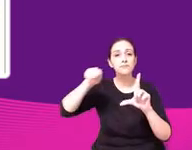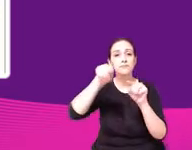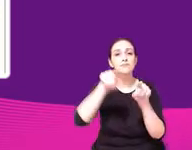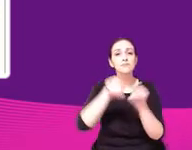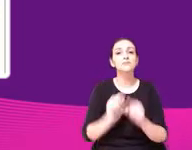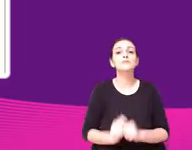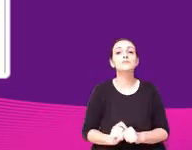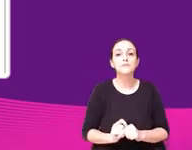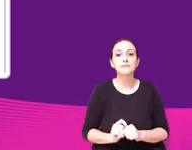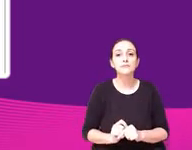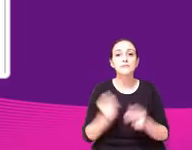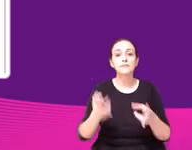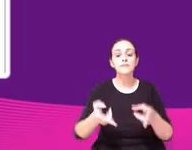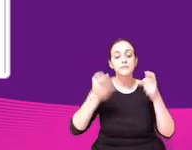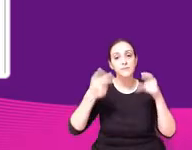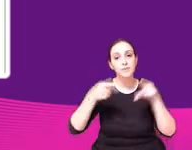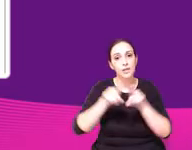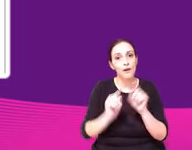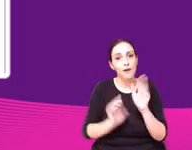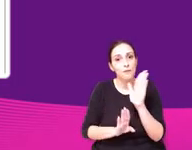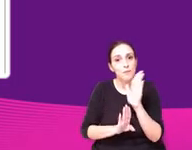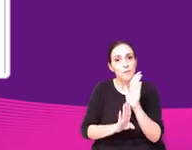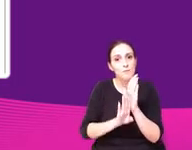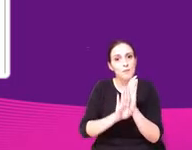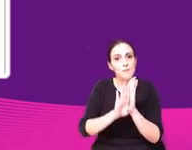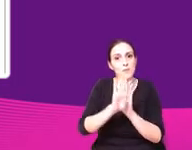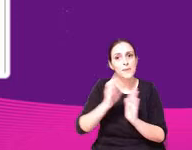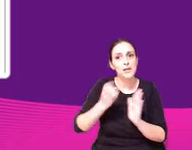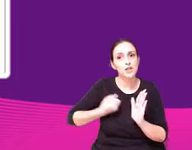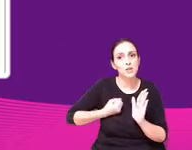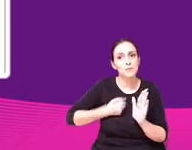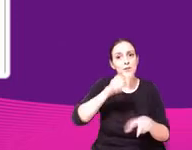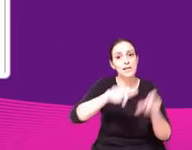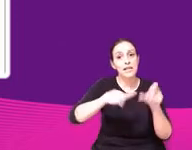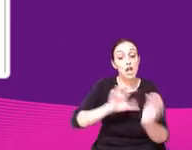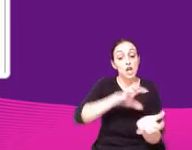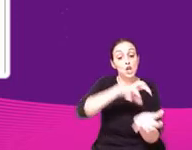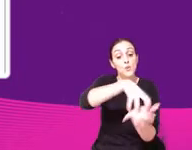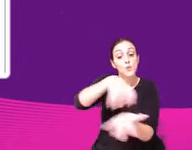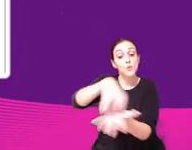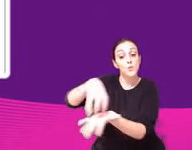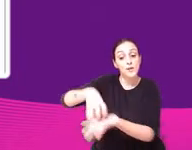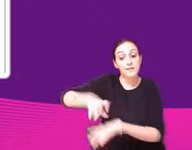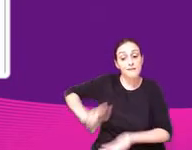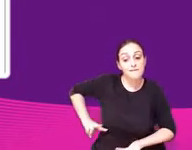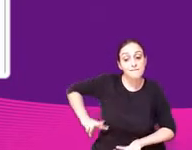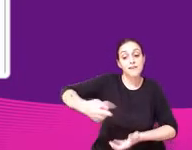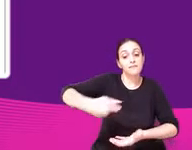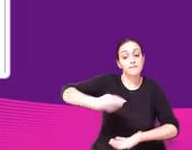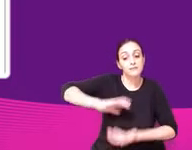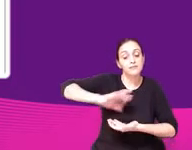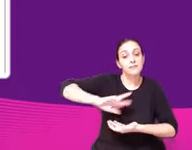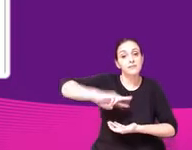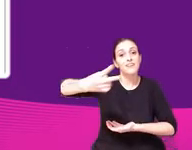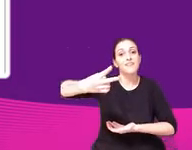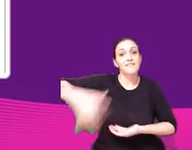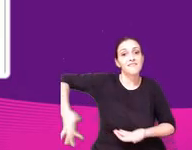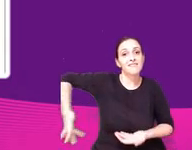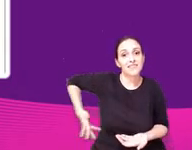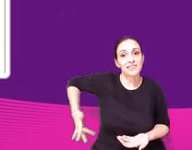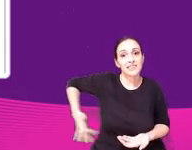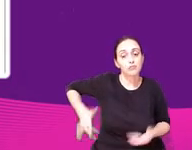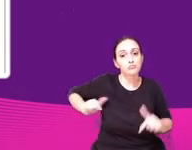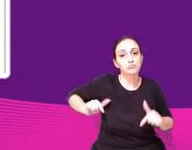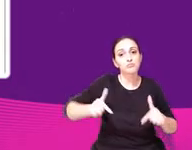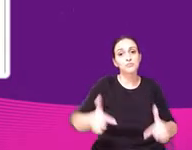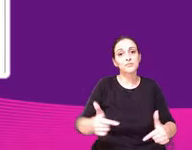Aqui a gente observa o crescimento dos números de centros de transplante renal ativos. De